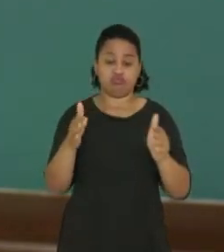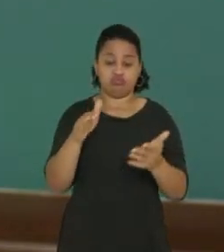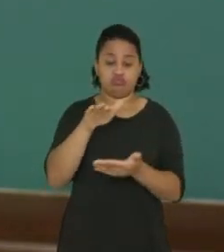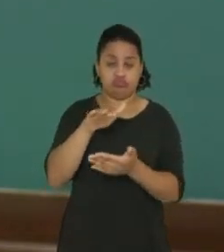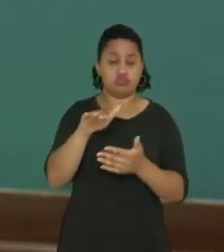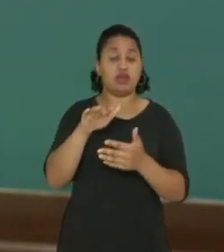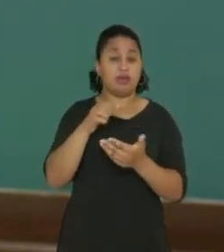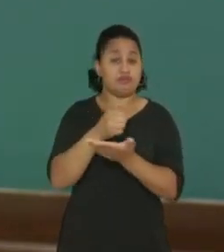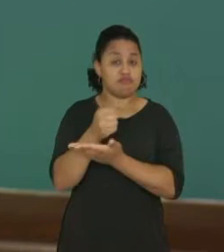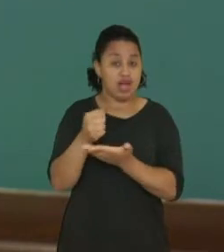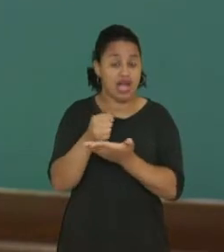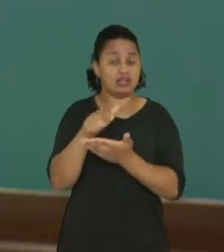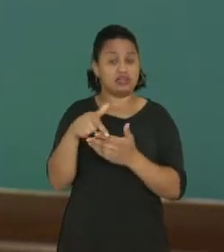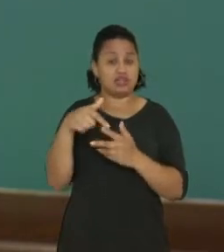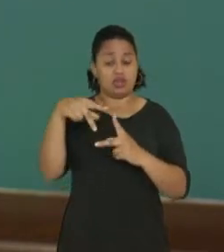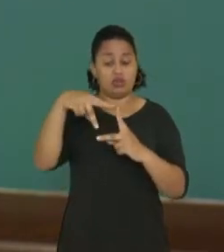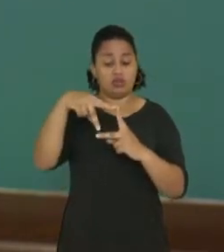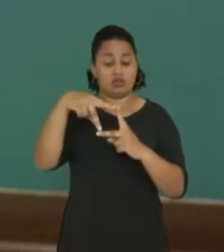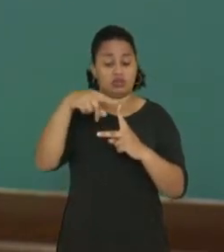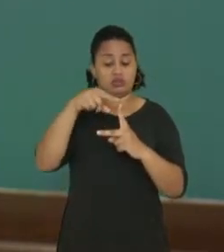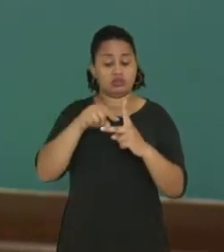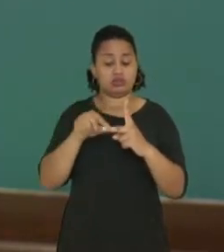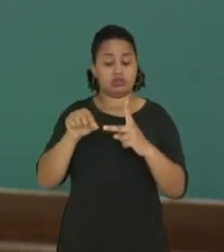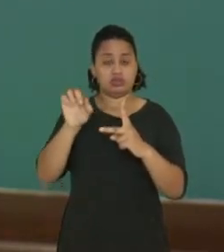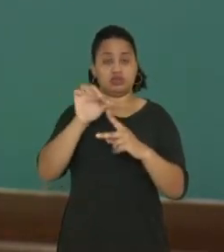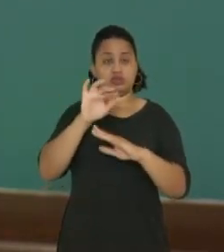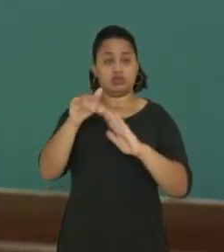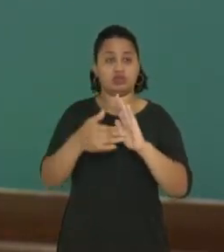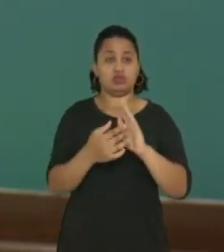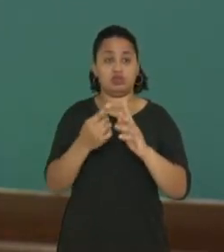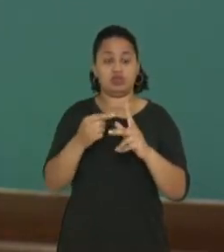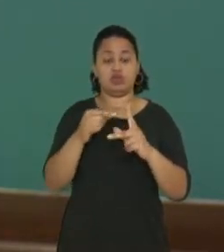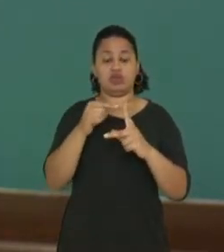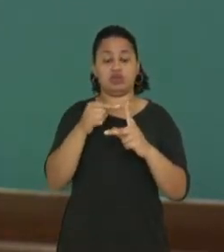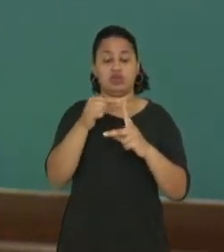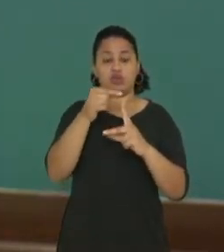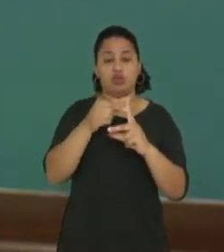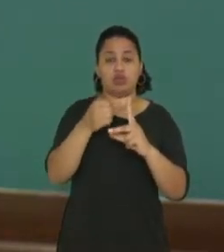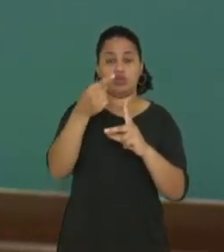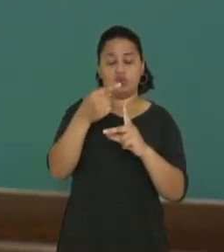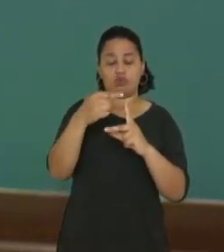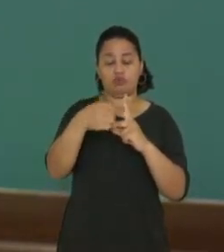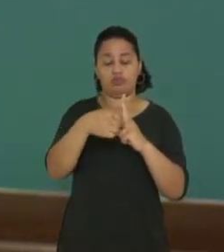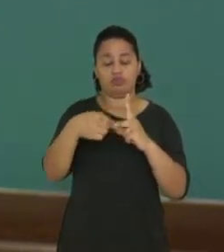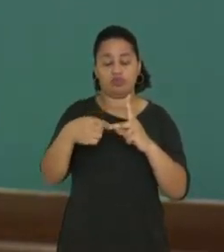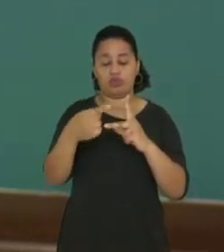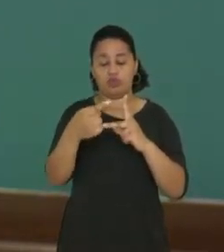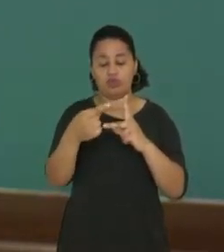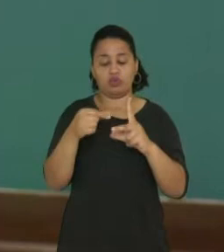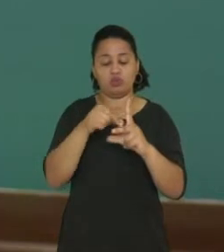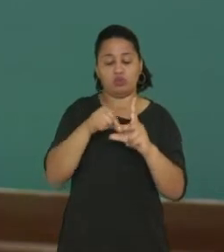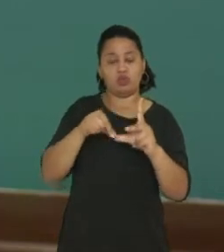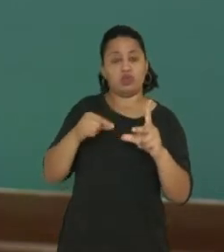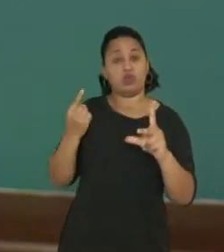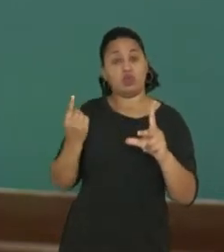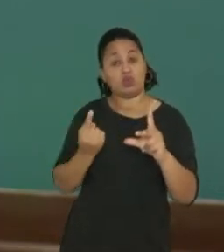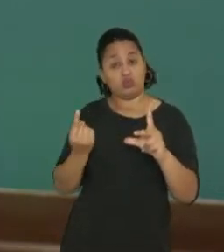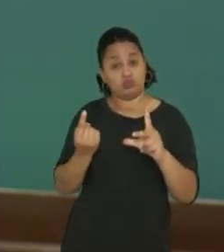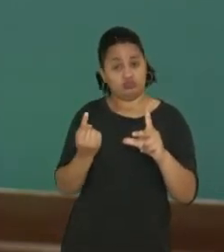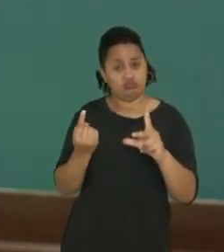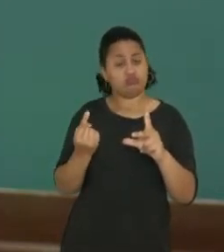do quadrado, tá? Então, nós temos aqui 1 centímetro de comprimento, 1 centímetro de largura e 1 centímetro de